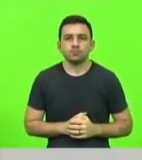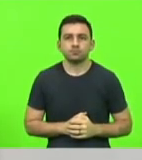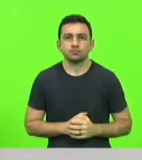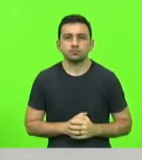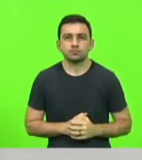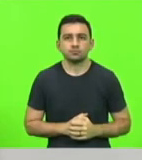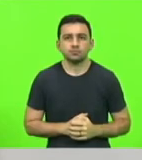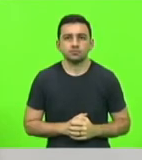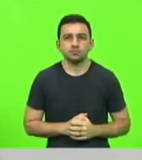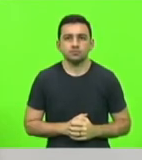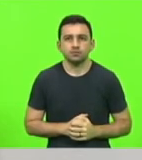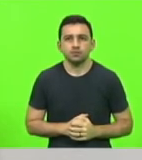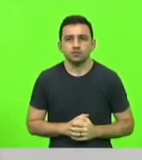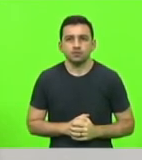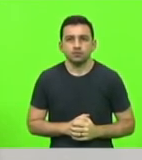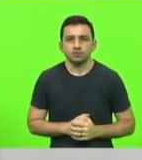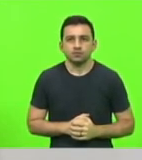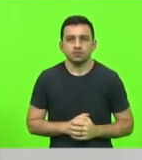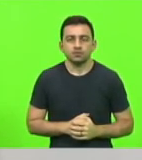Desinfetando e tudo ali. Ó.